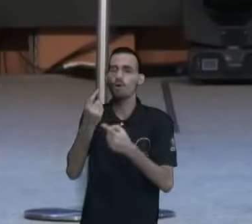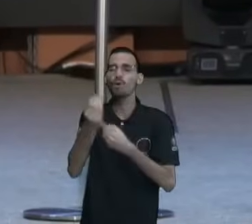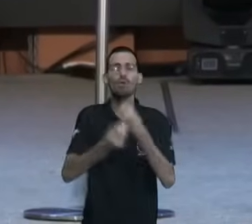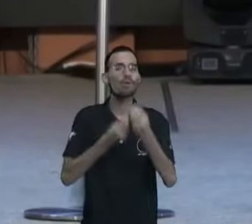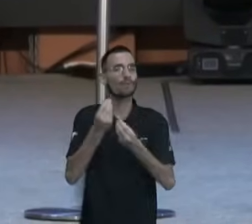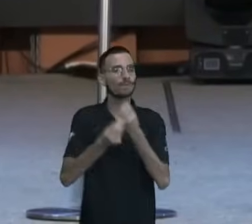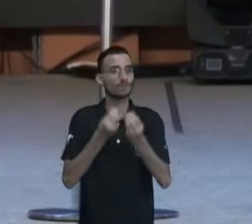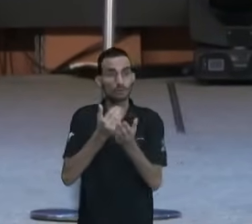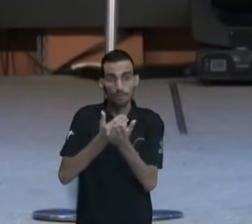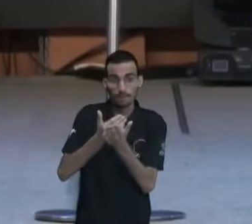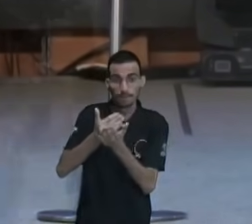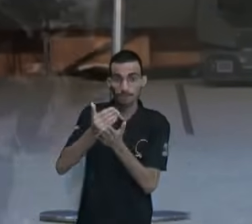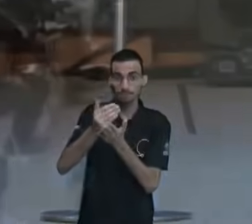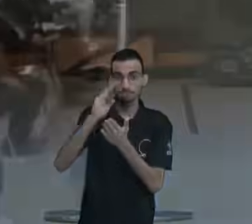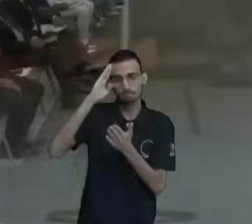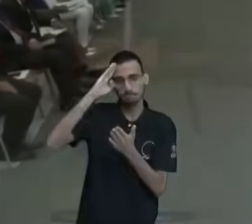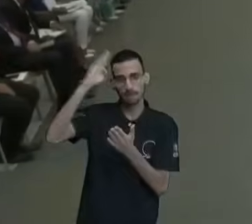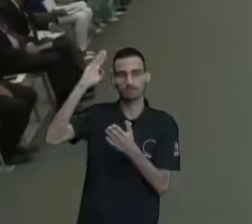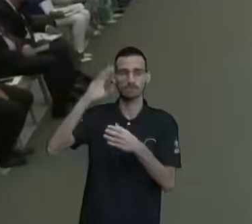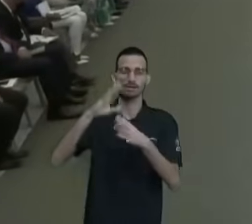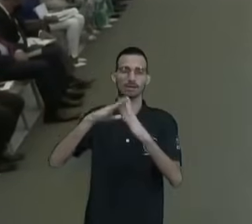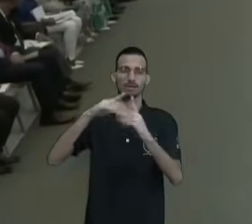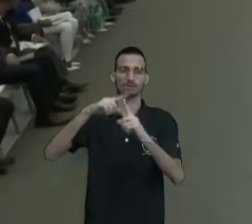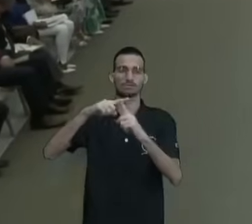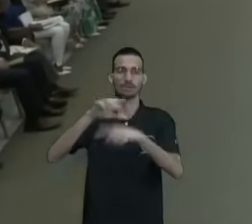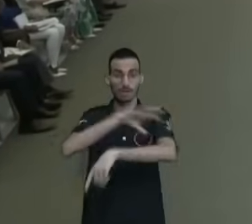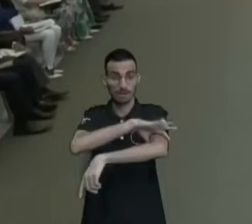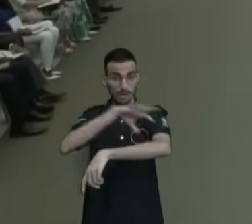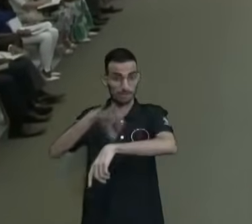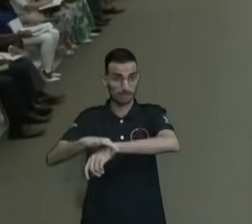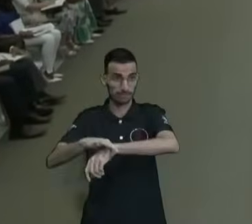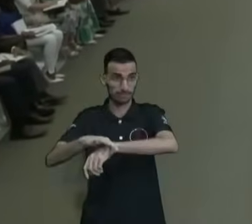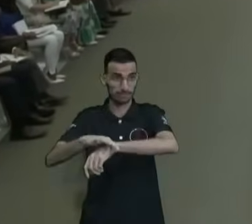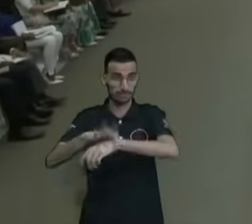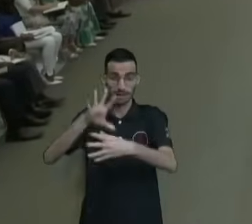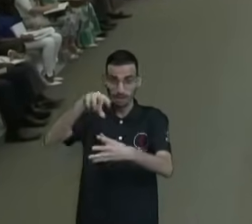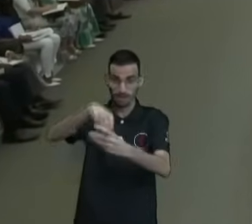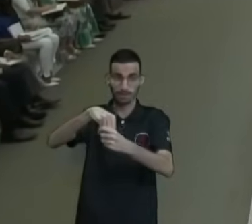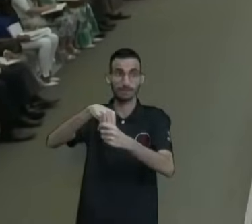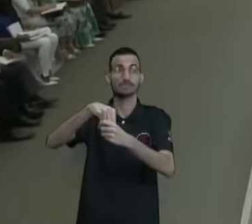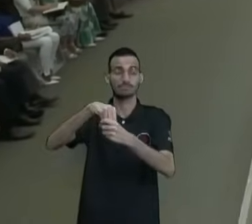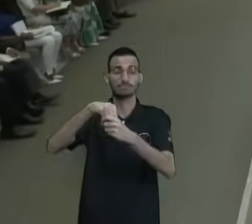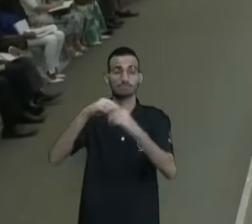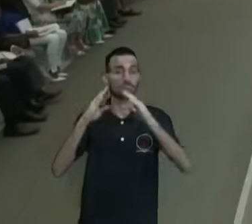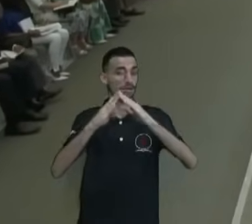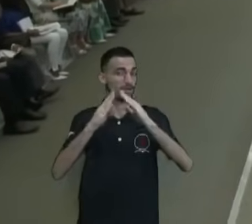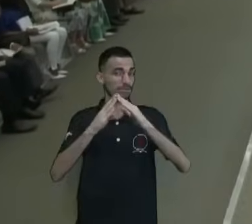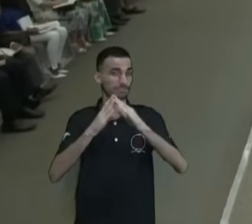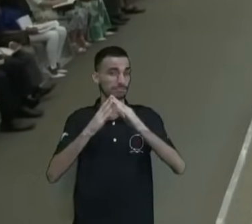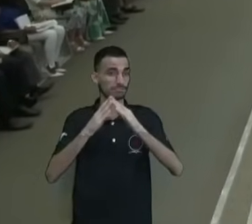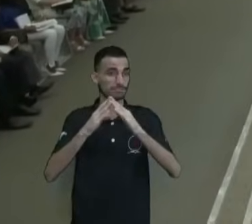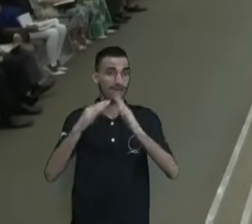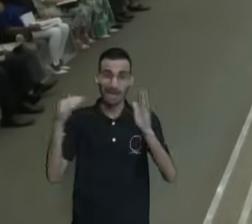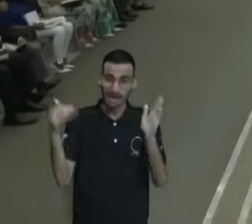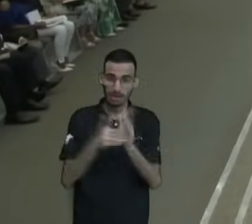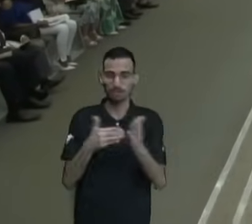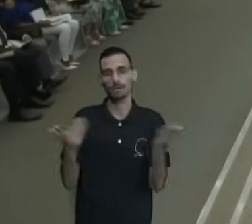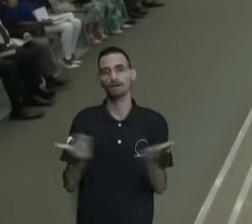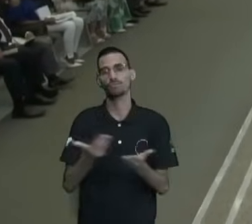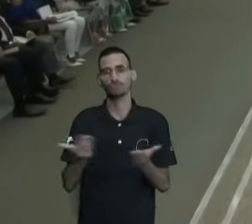Deus o templo nas casas agora Calma até hoje Tenta abrir um templo na